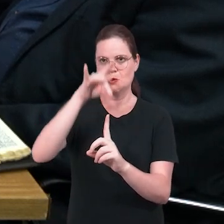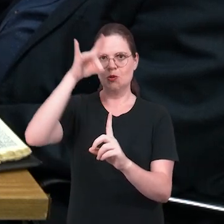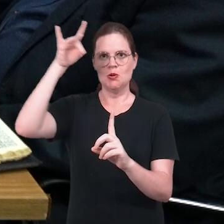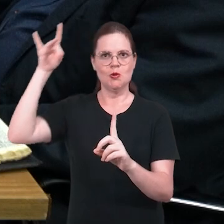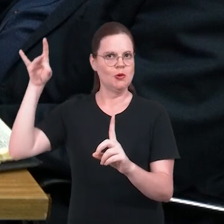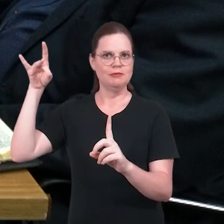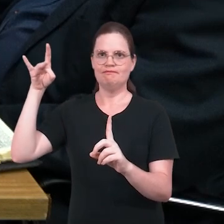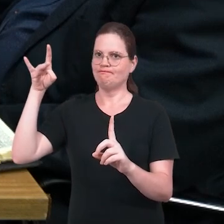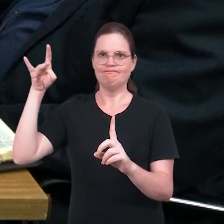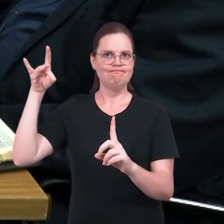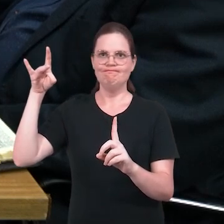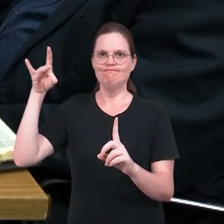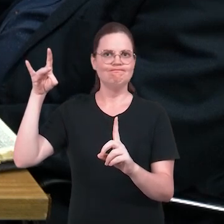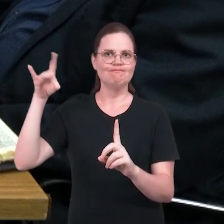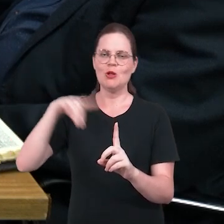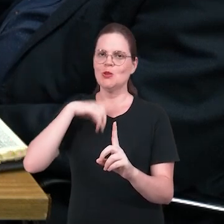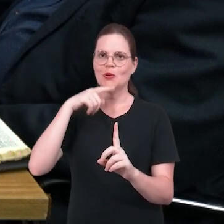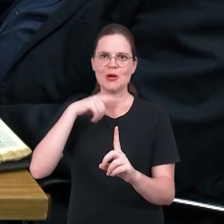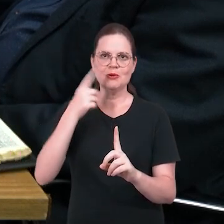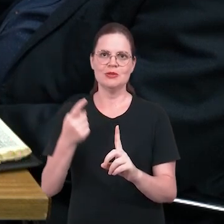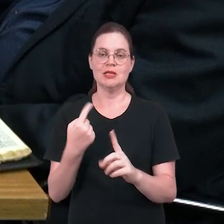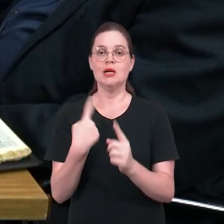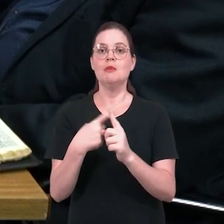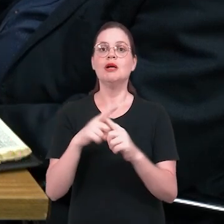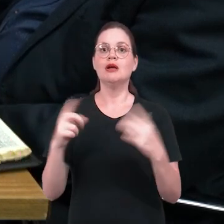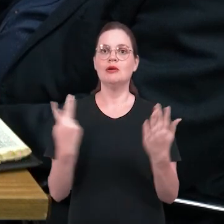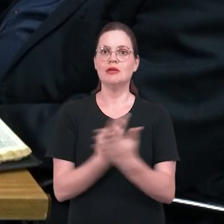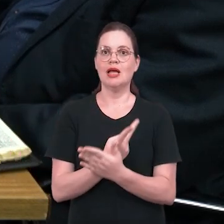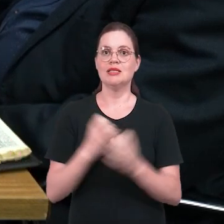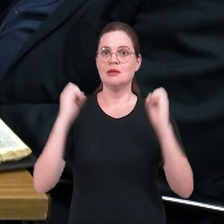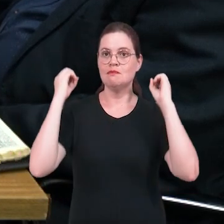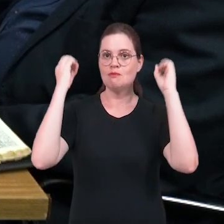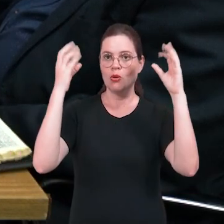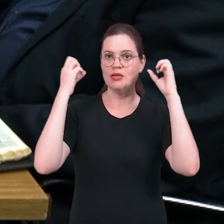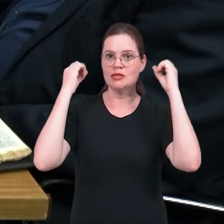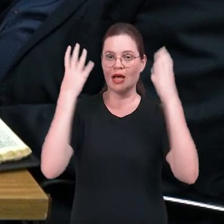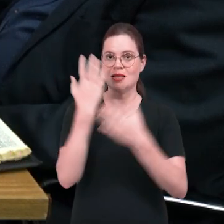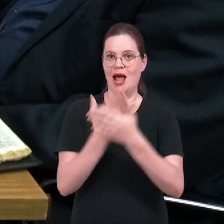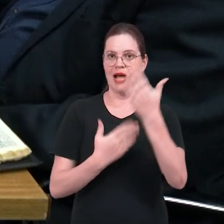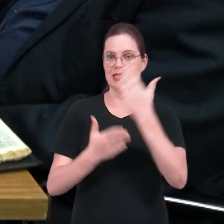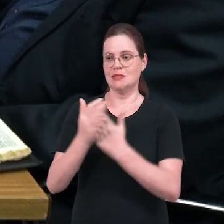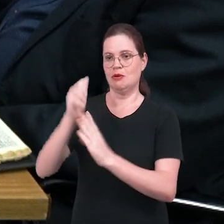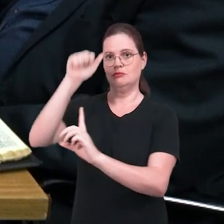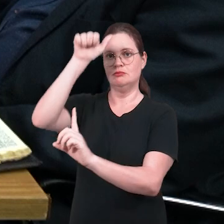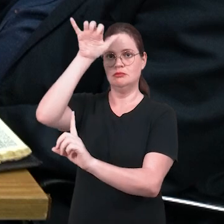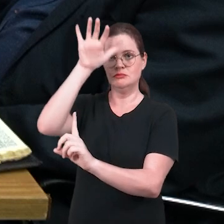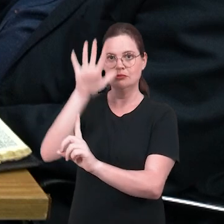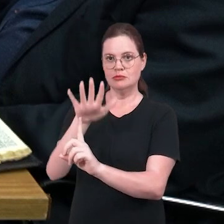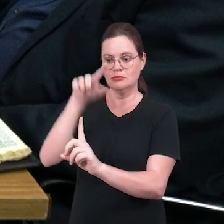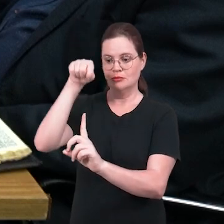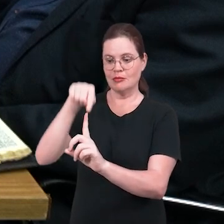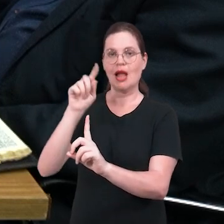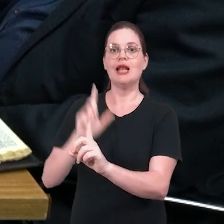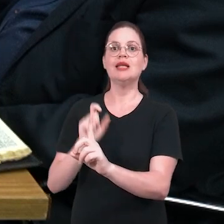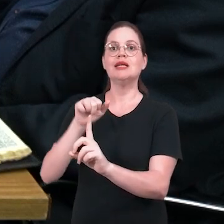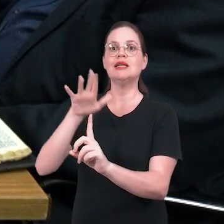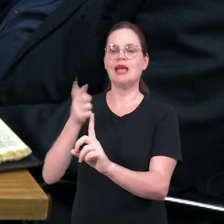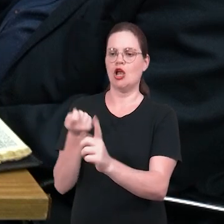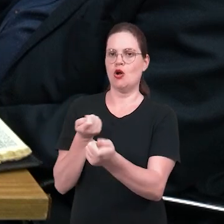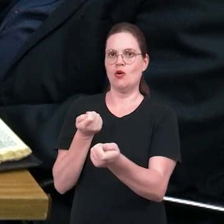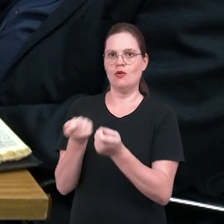quando Moisés impõe a mão sobre a cabeça de Josué, o Senhor assume agora o